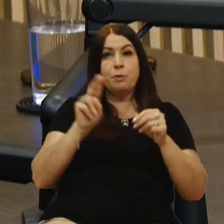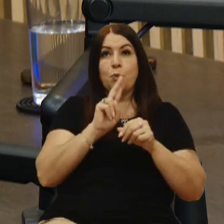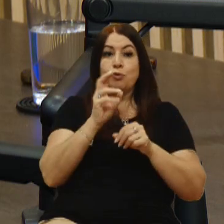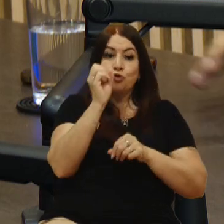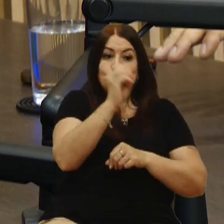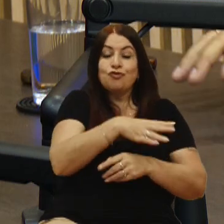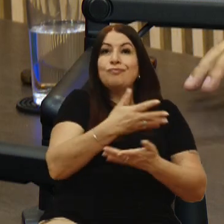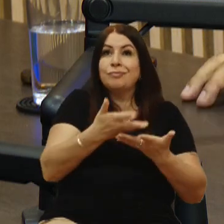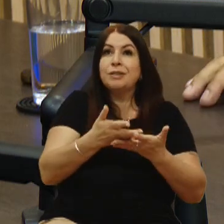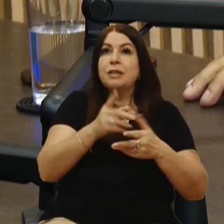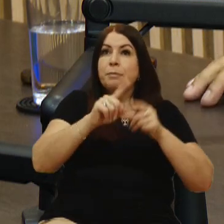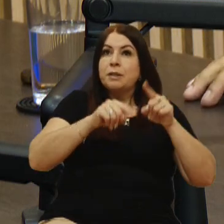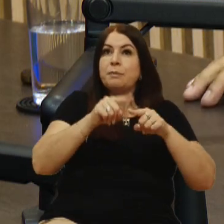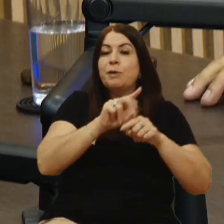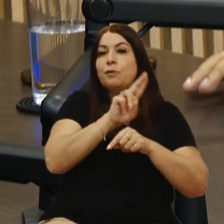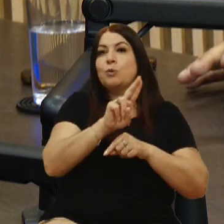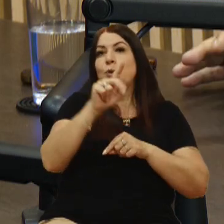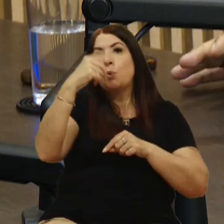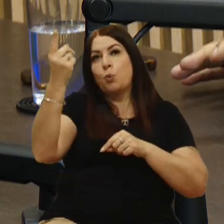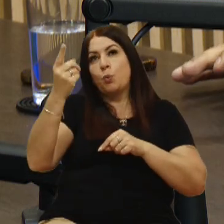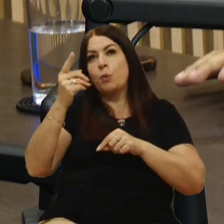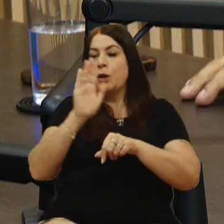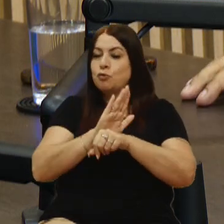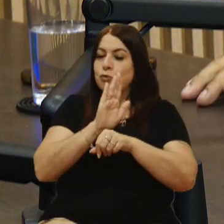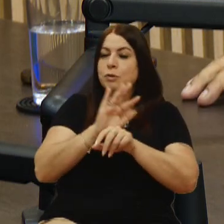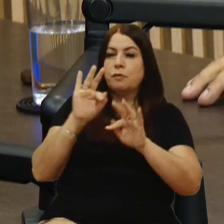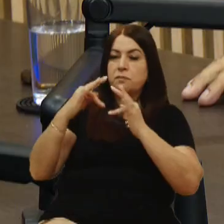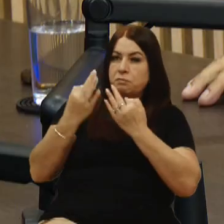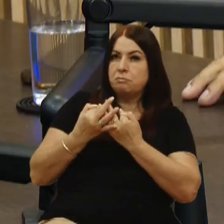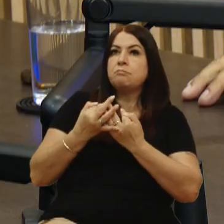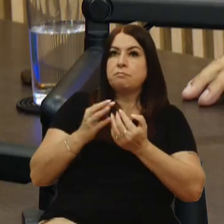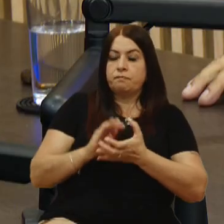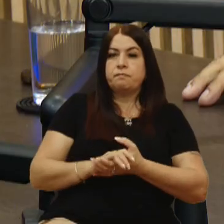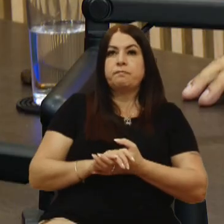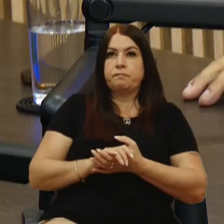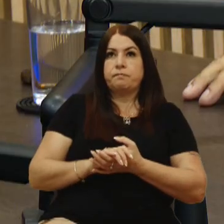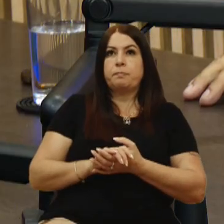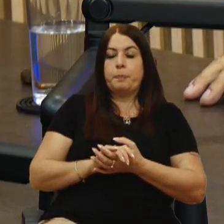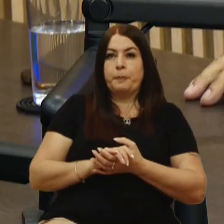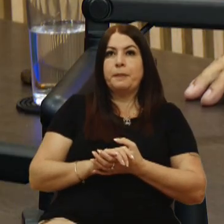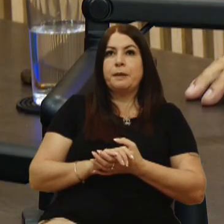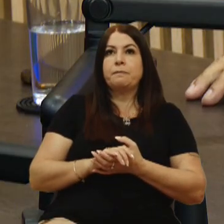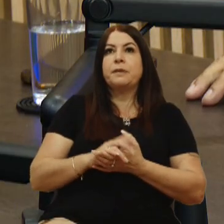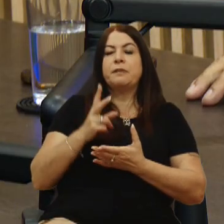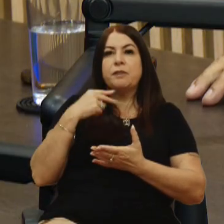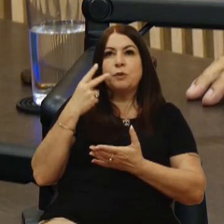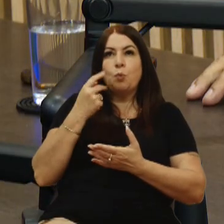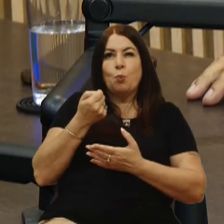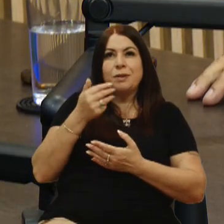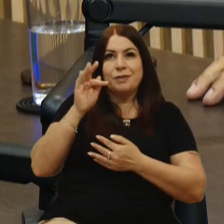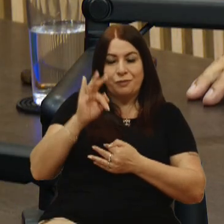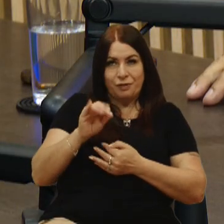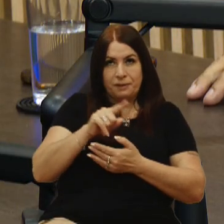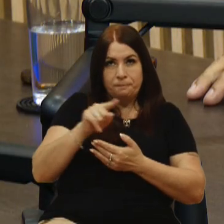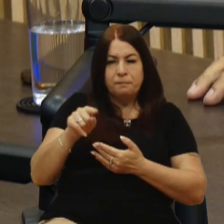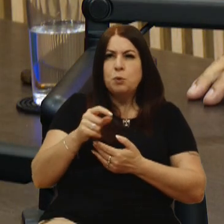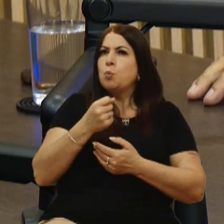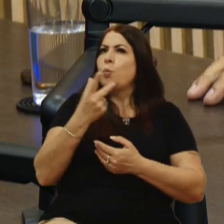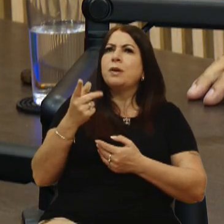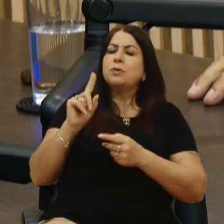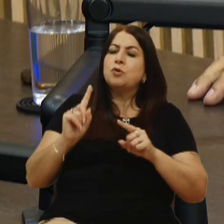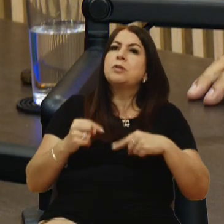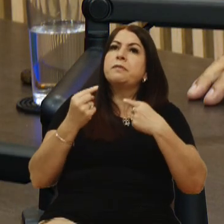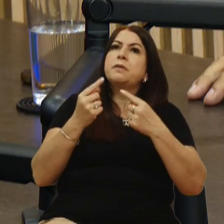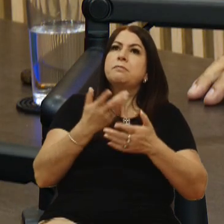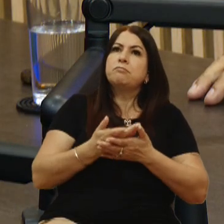descartar, né, e é material que vai estar ajudando outras famílias, né. Exatamente. Vereador, a gente está quase no encerramento, quais são os